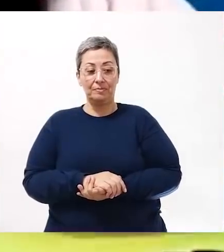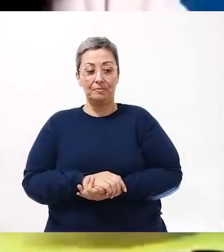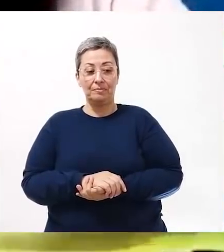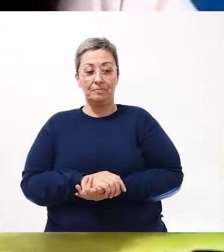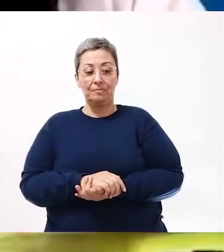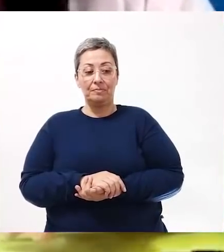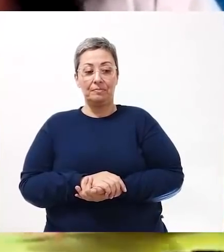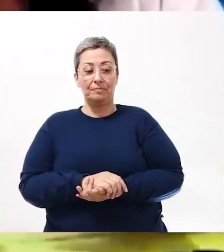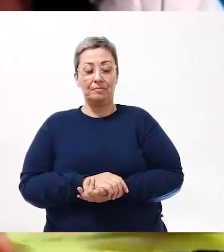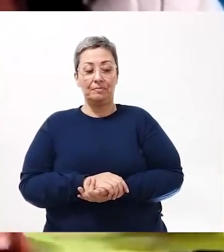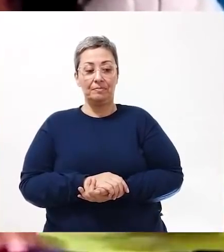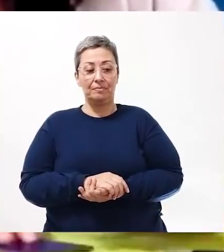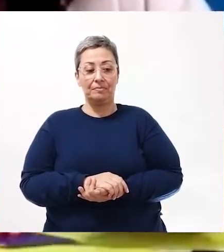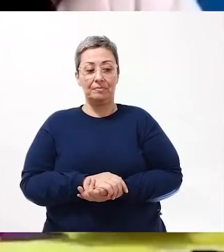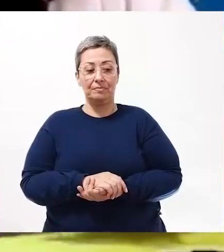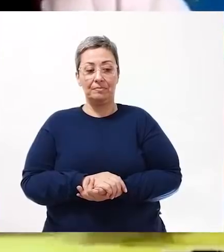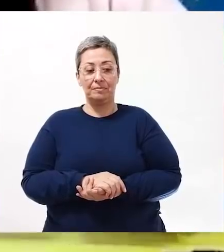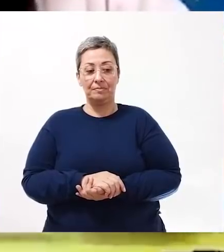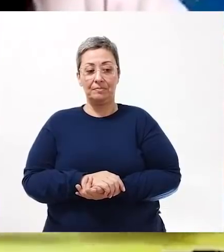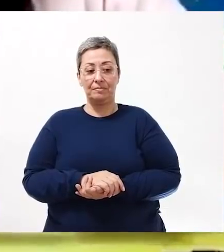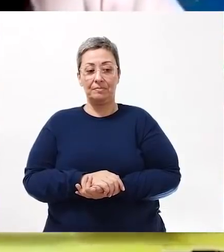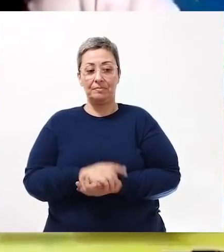vez.